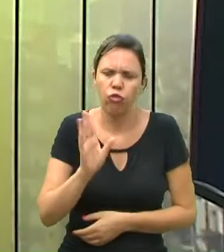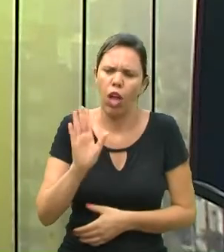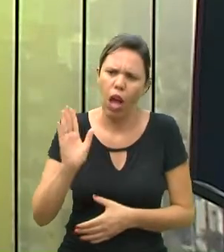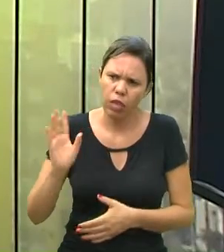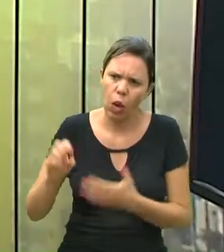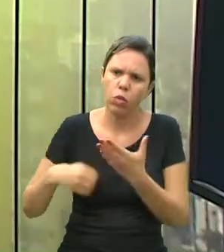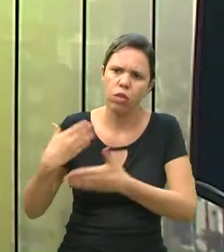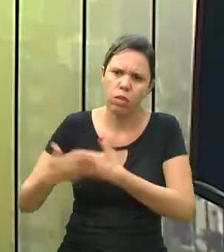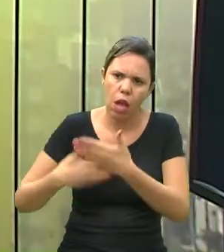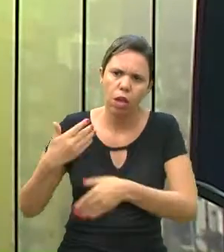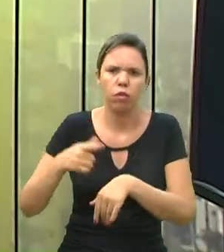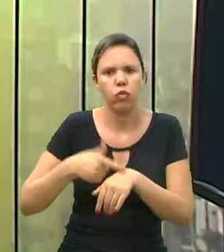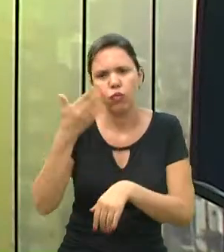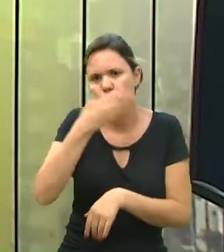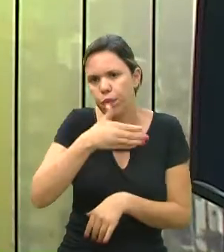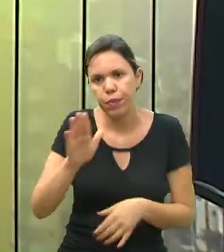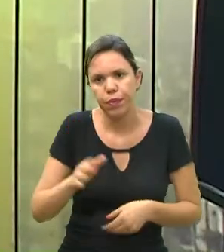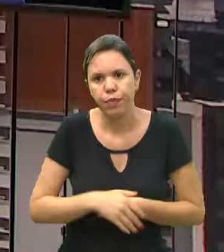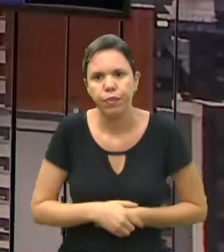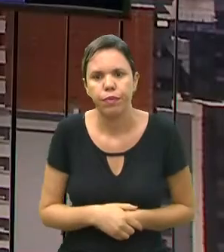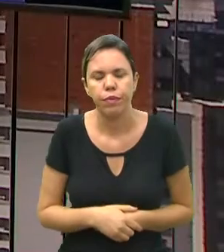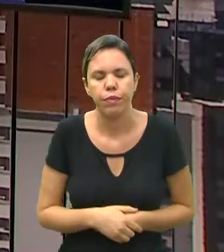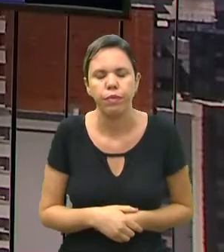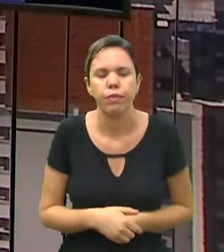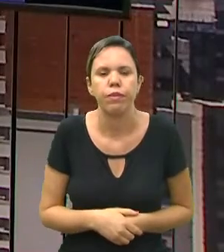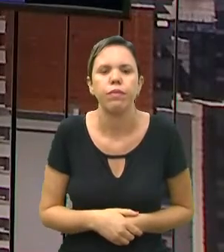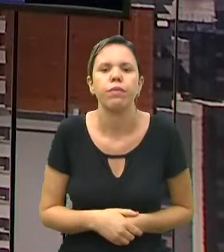está acontecendo e a gente não está vendo, né?